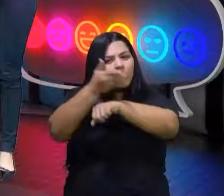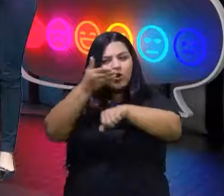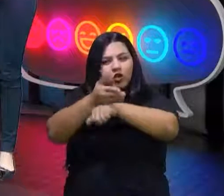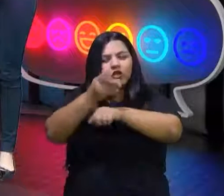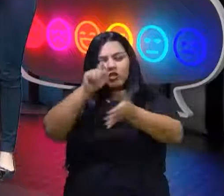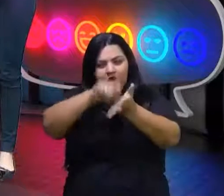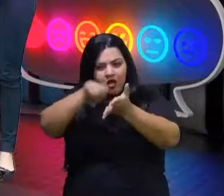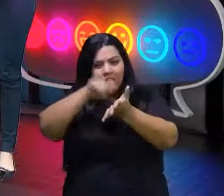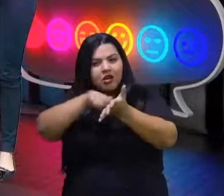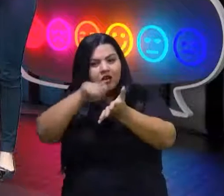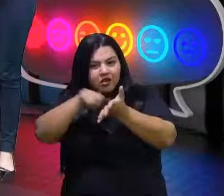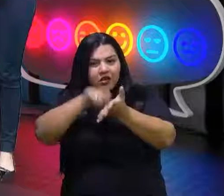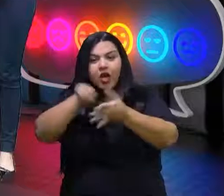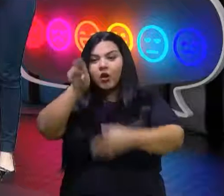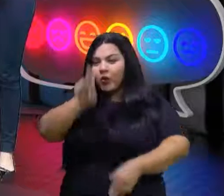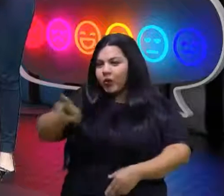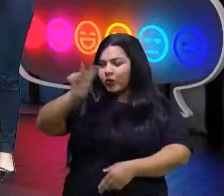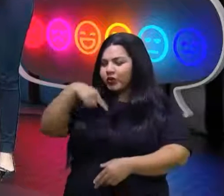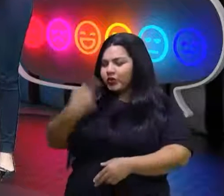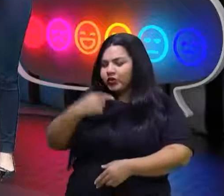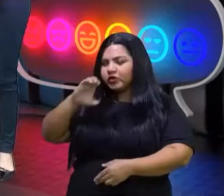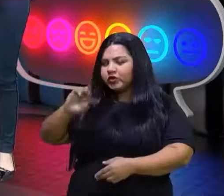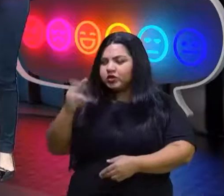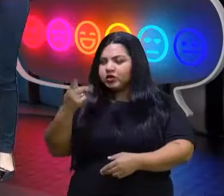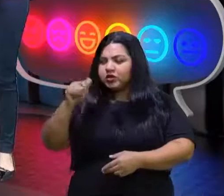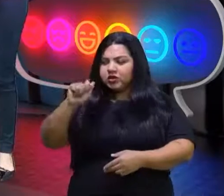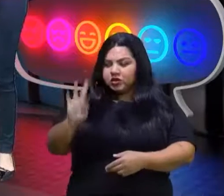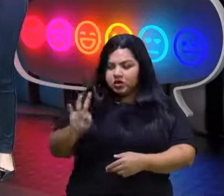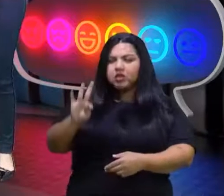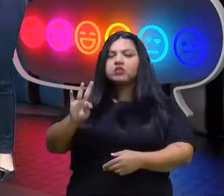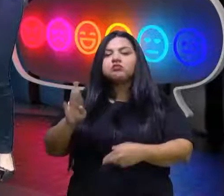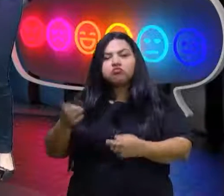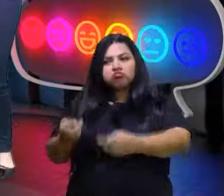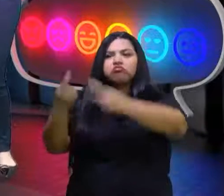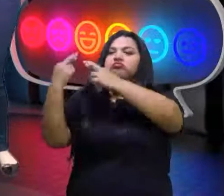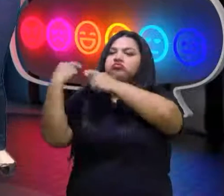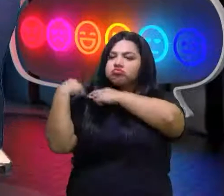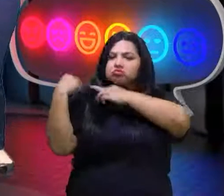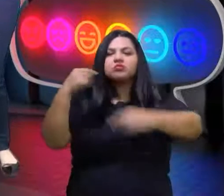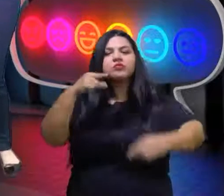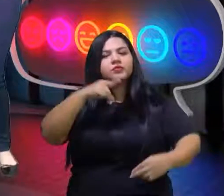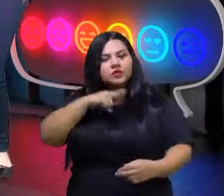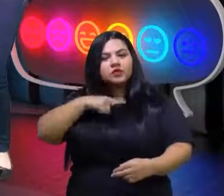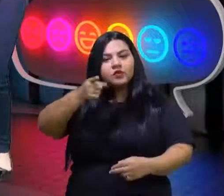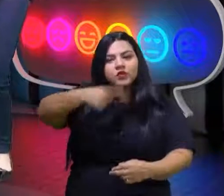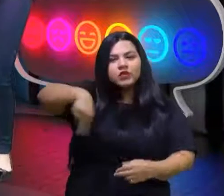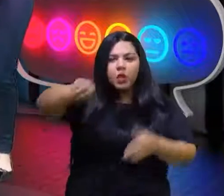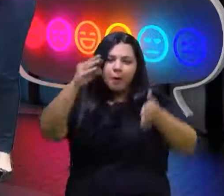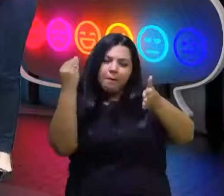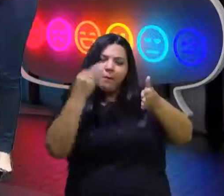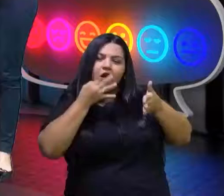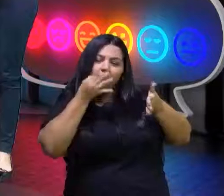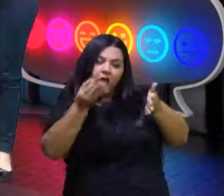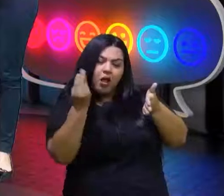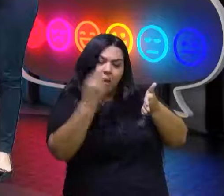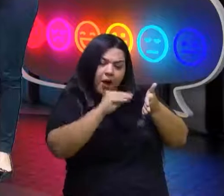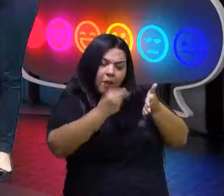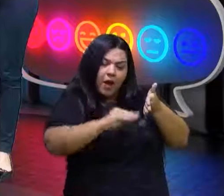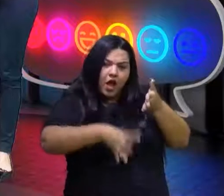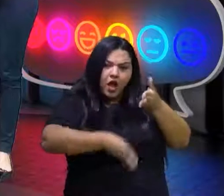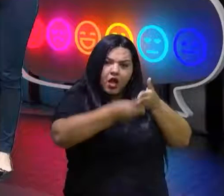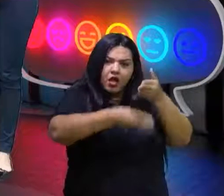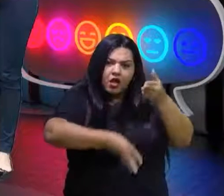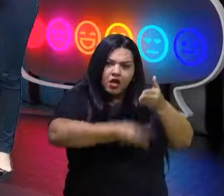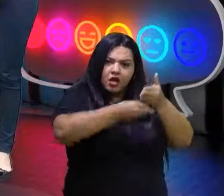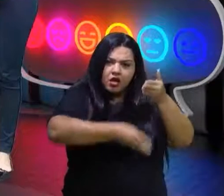participem, anotem, usem o nosso chat, né, de maneira responsável, para você ali colocar suas contribuições. Eu